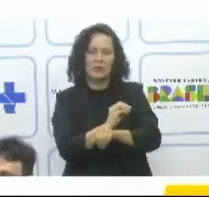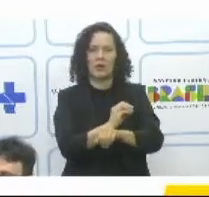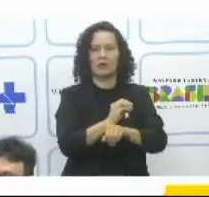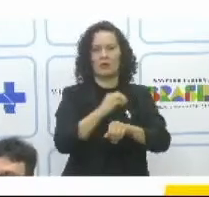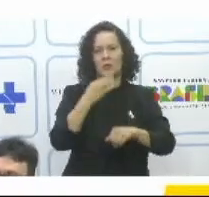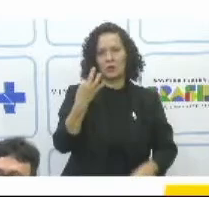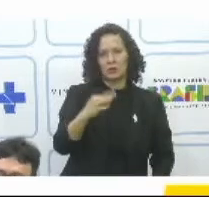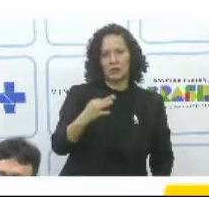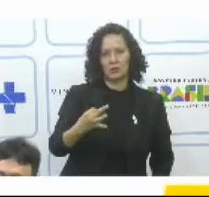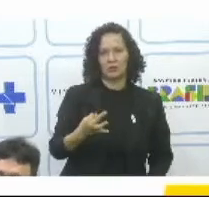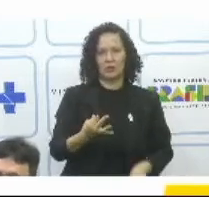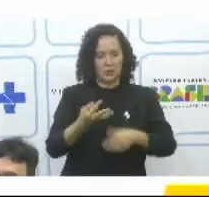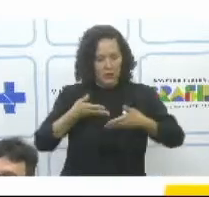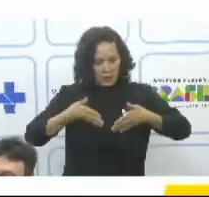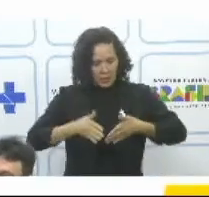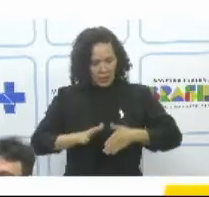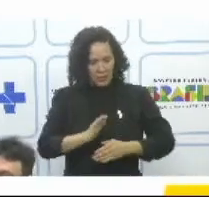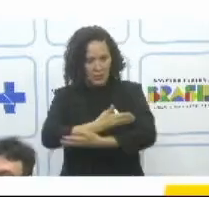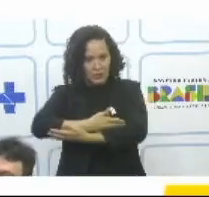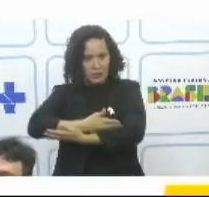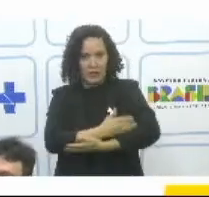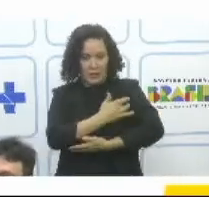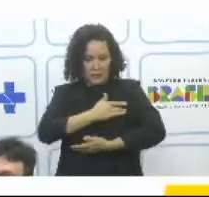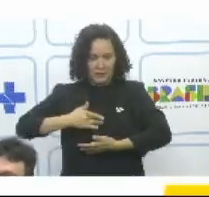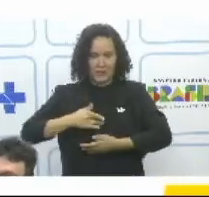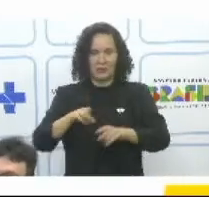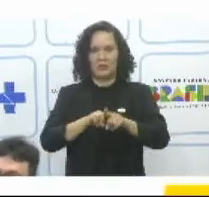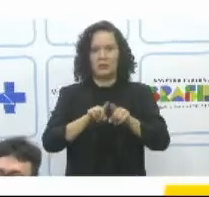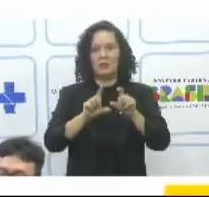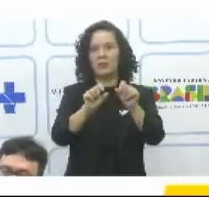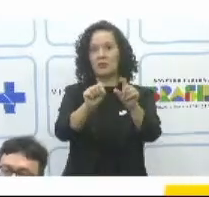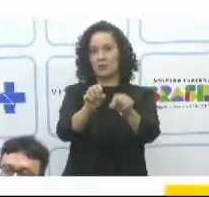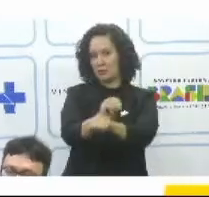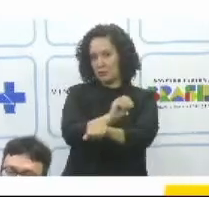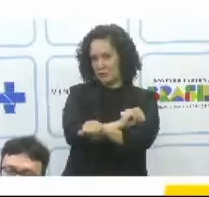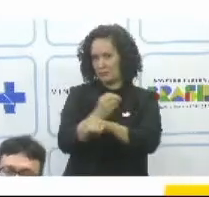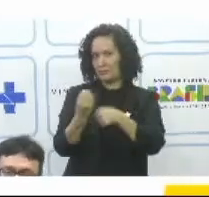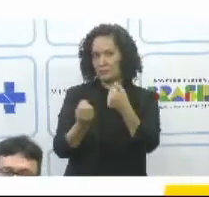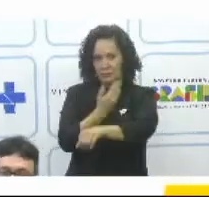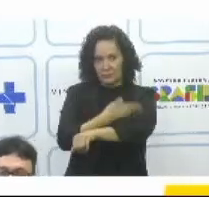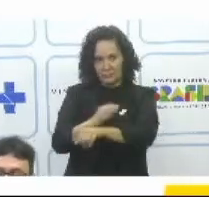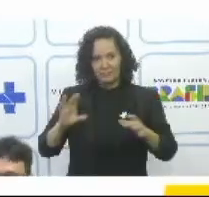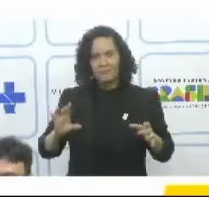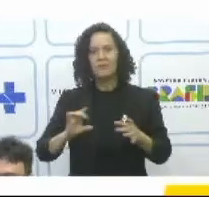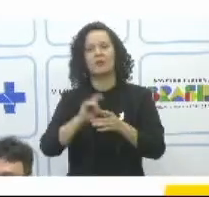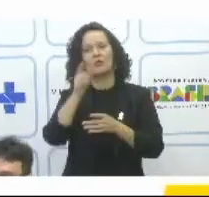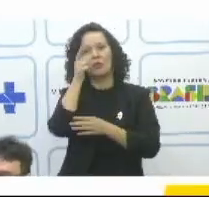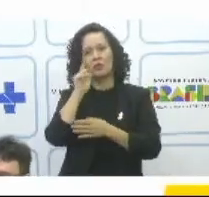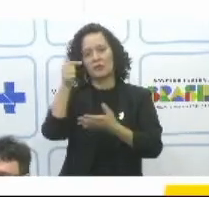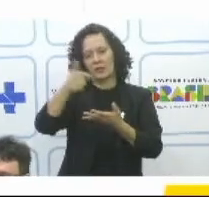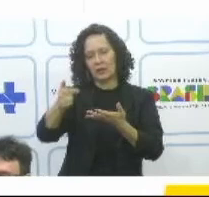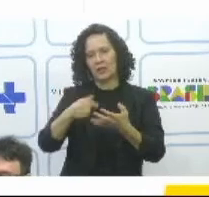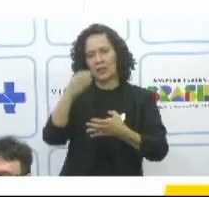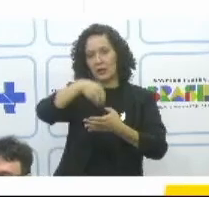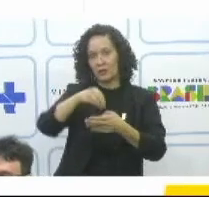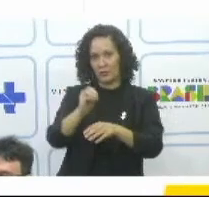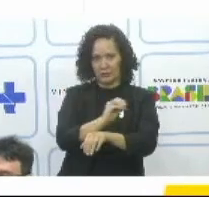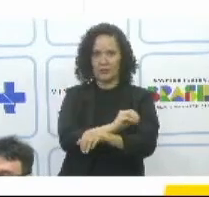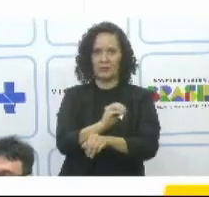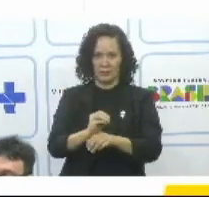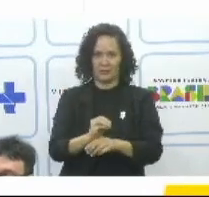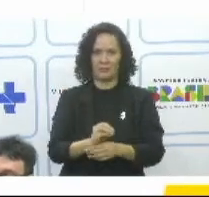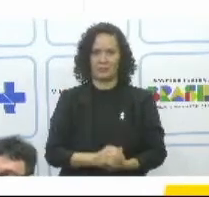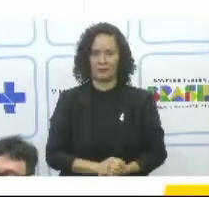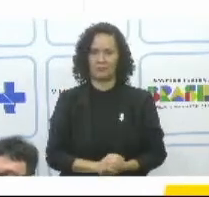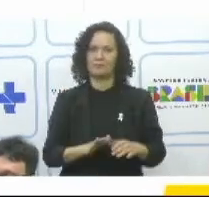e infantil, né, saúde reprodutiva e o cuidado oncológico. Então, como as práticas integrativas compõem esse cuidado,